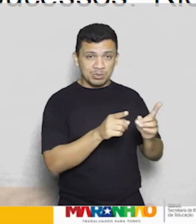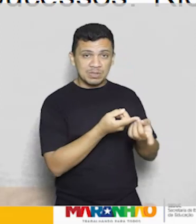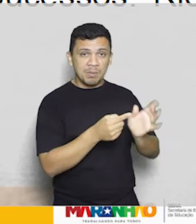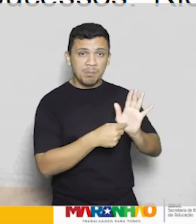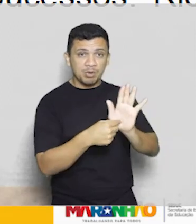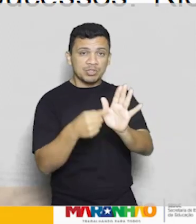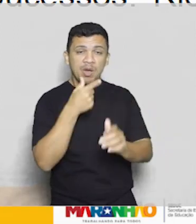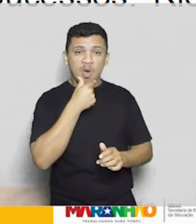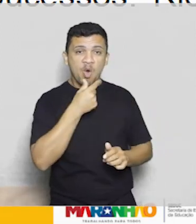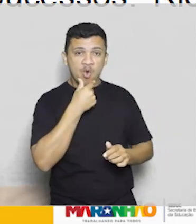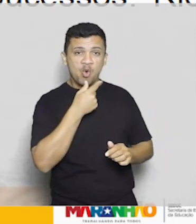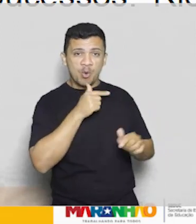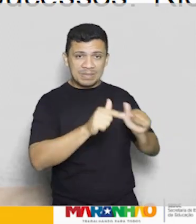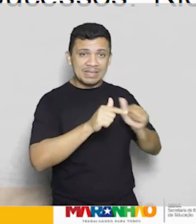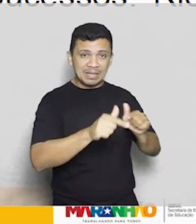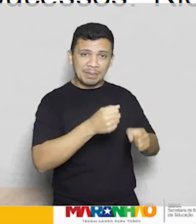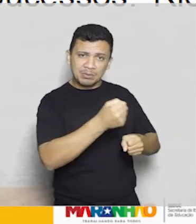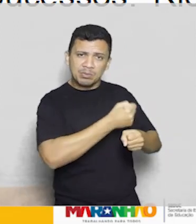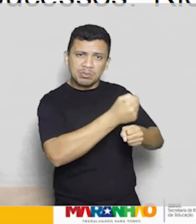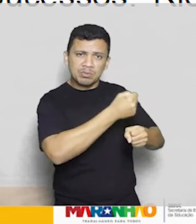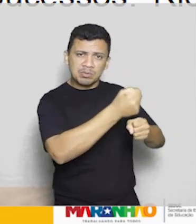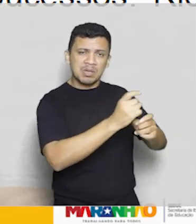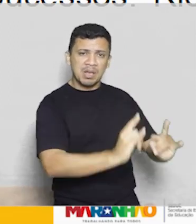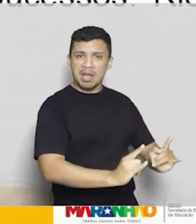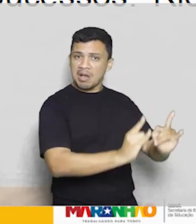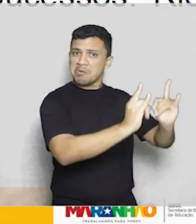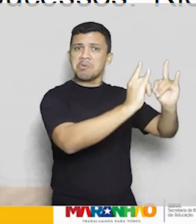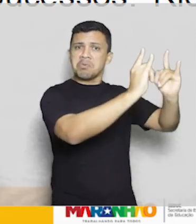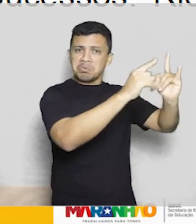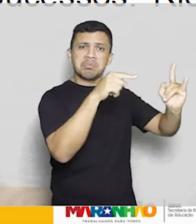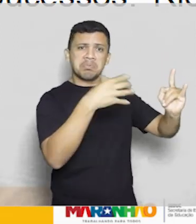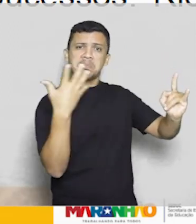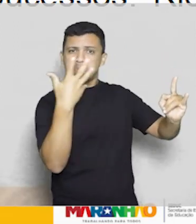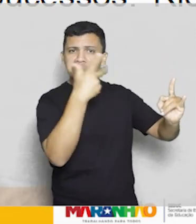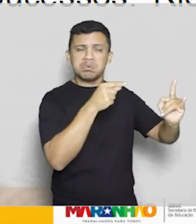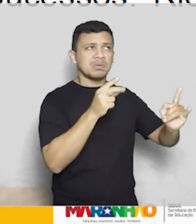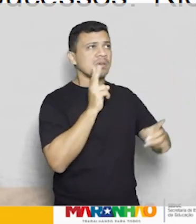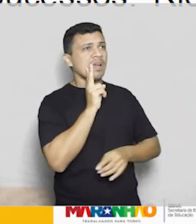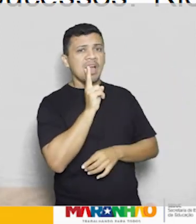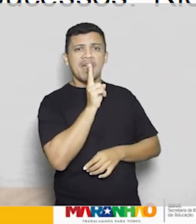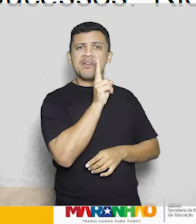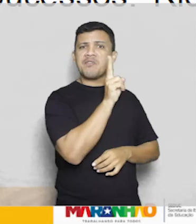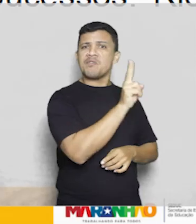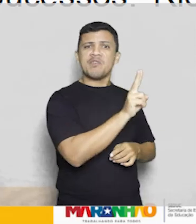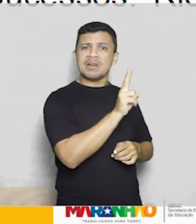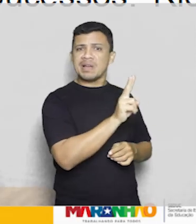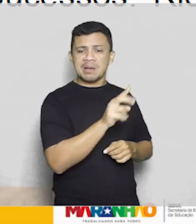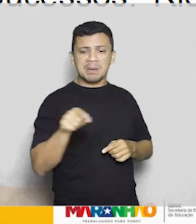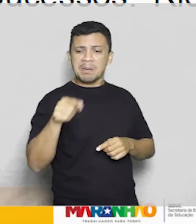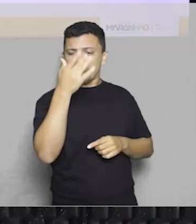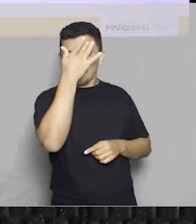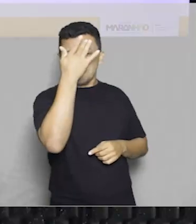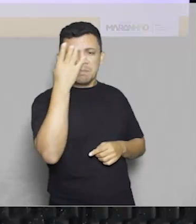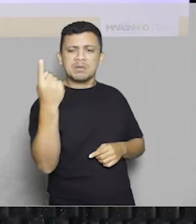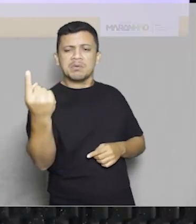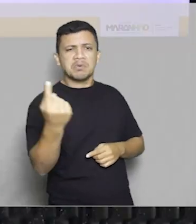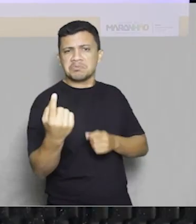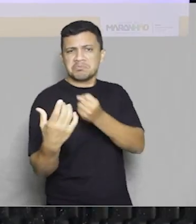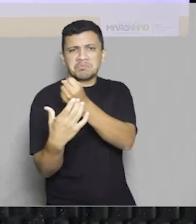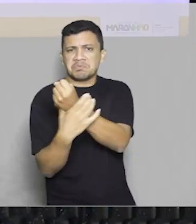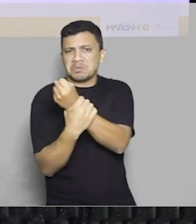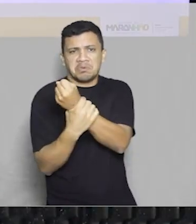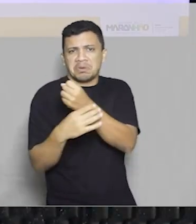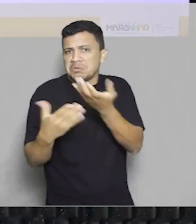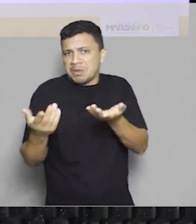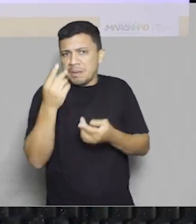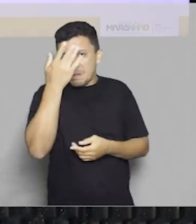civil que ajudou a fazer um prédio muito bonito, mas aí quando ele vai olhar o prédio feito que ele ajudou a fazer, alguém lá, um segurança ou alguém, alguma